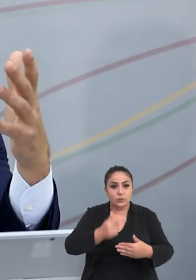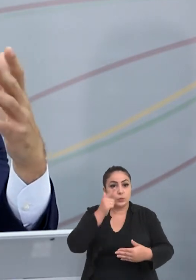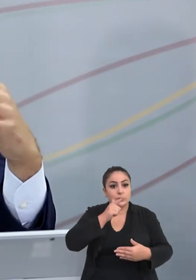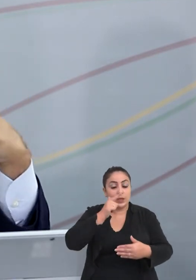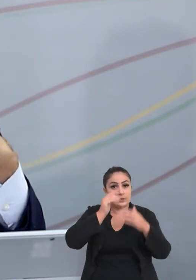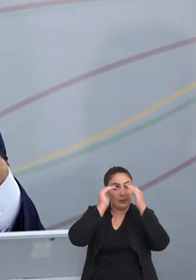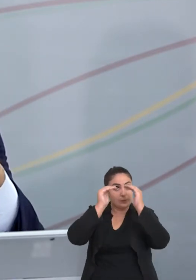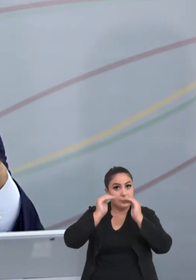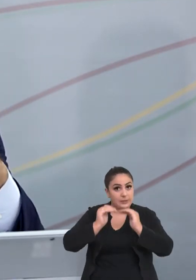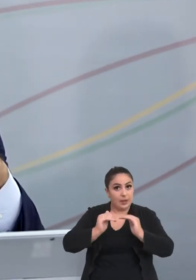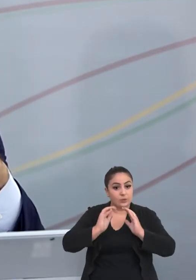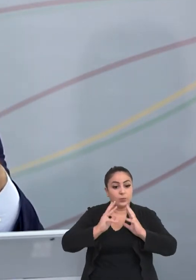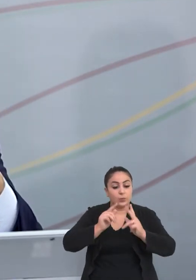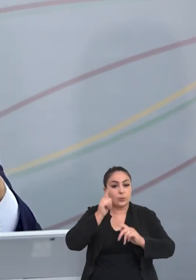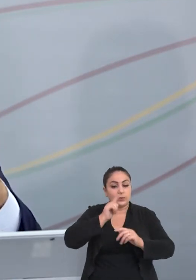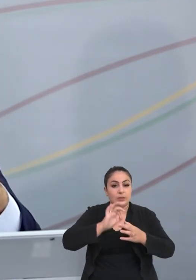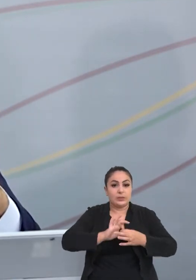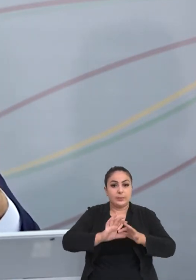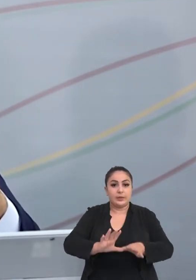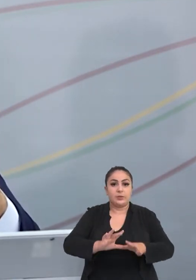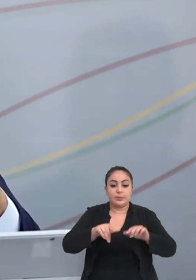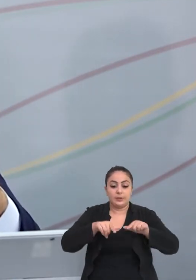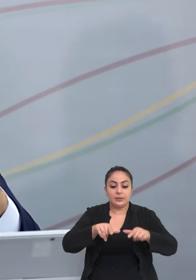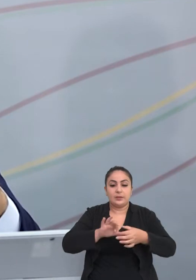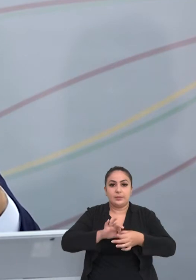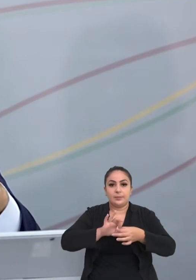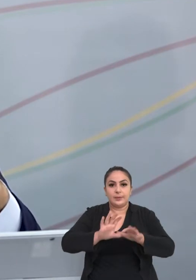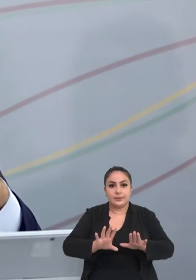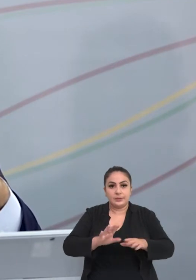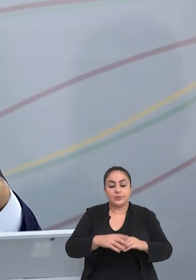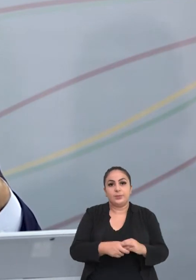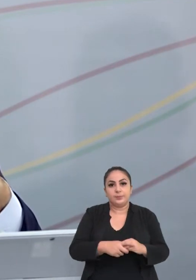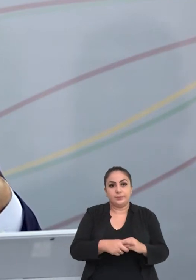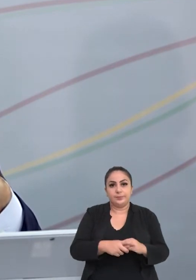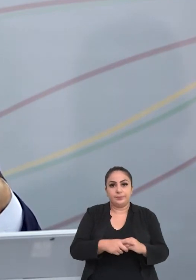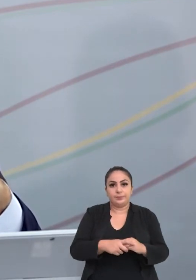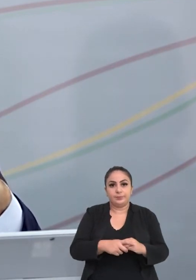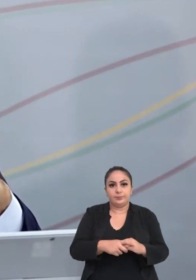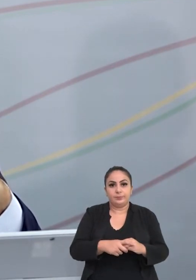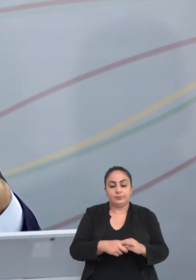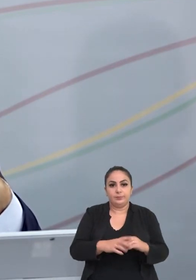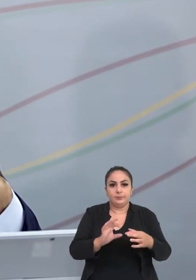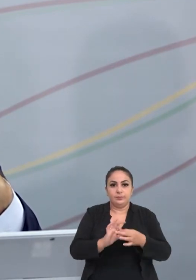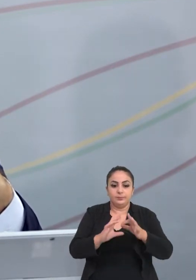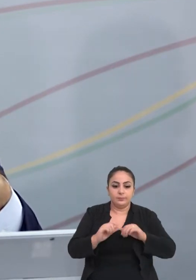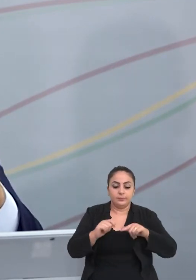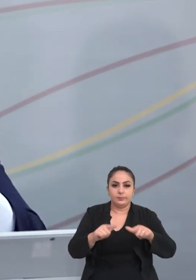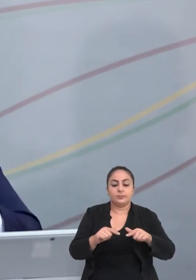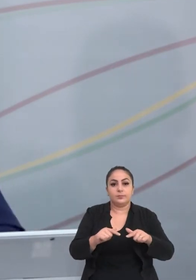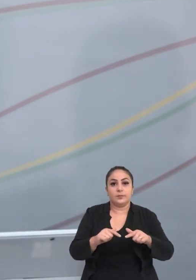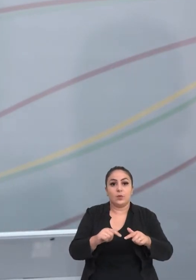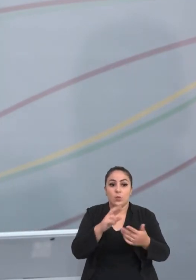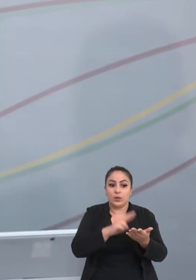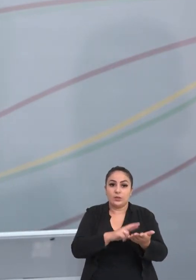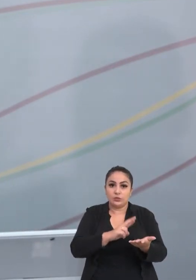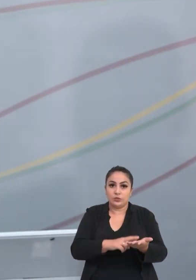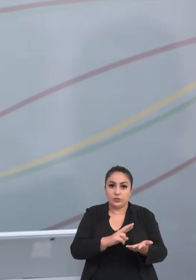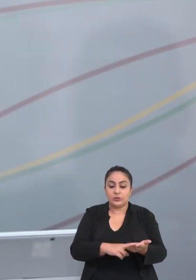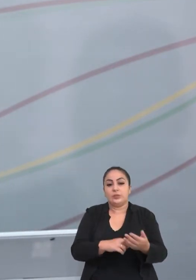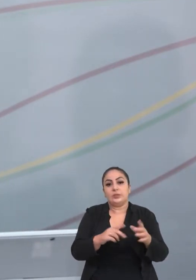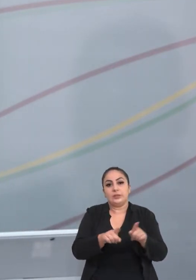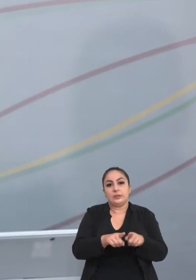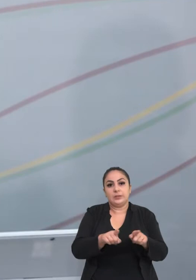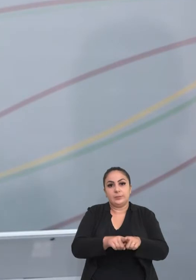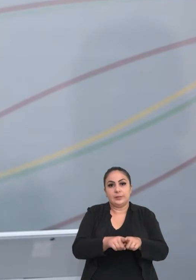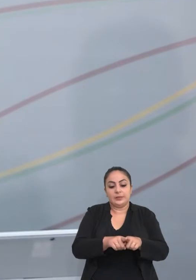processos a serem cumpridos para emitir uma certidão, um licenciamento, né, o